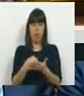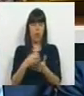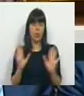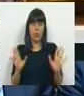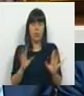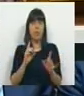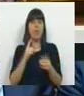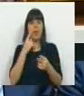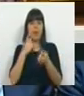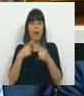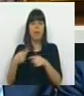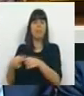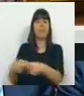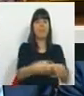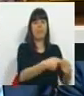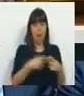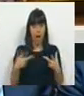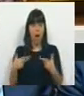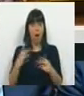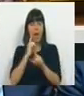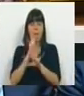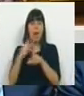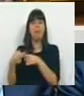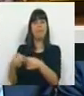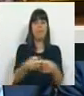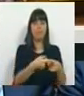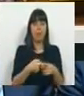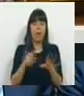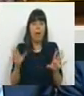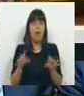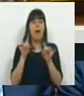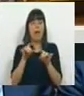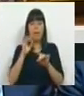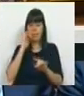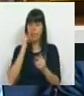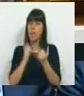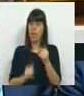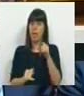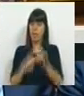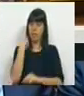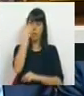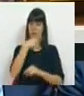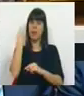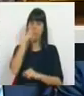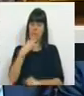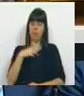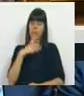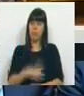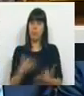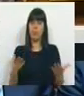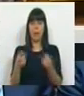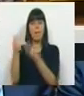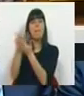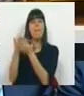está a redistribuir a austeridade e, com isso, a pôr em risco a imagem de Portugal